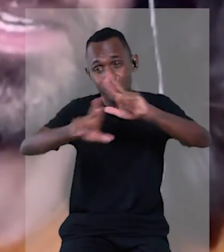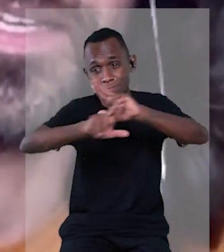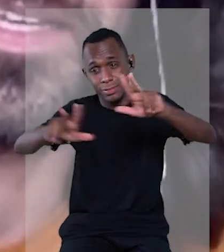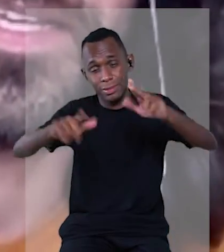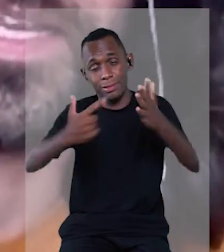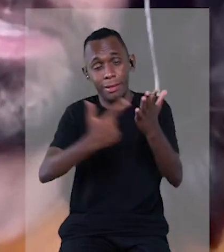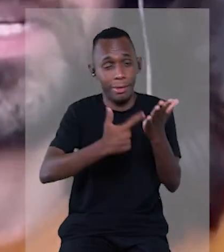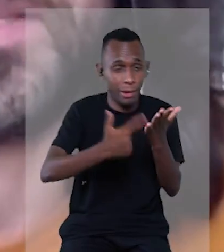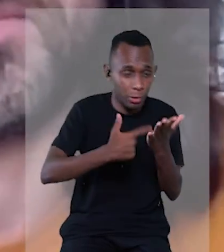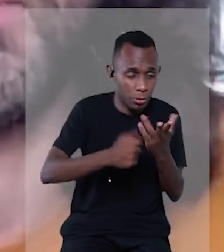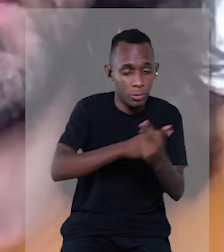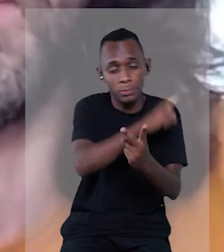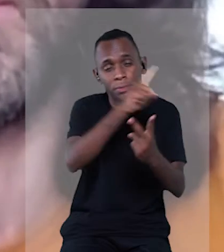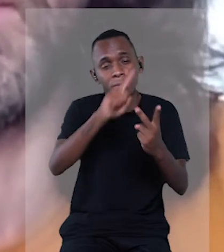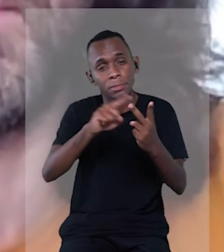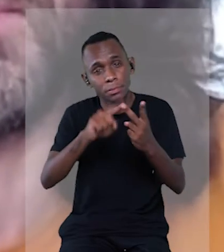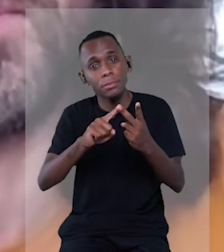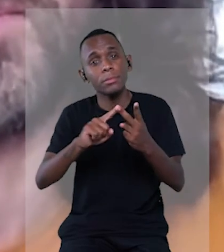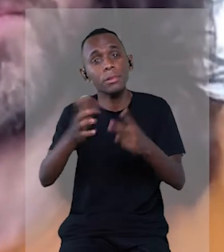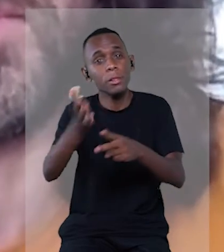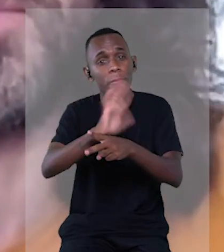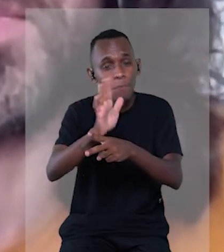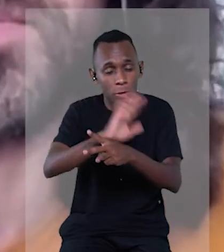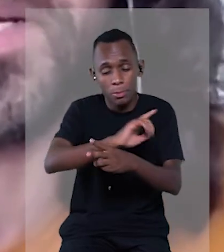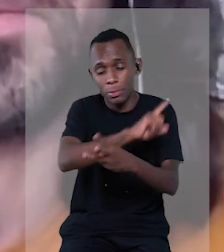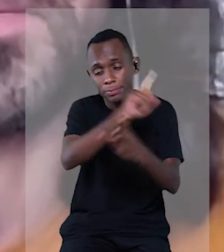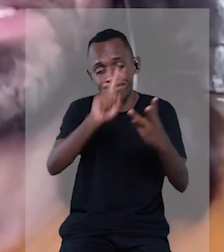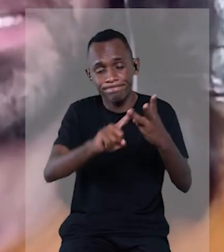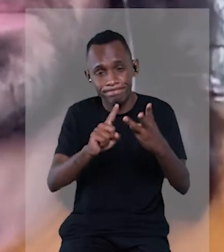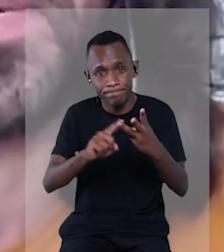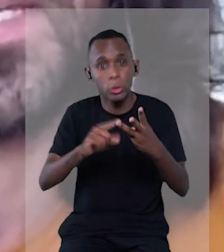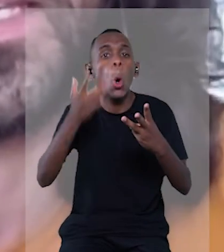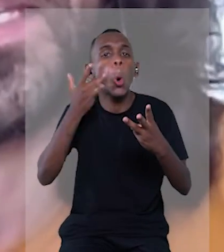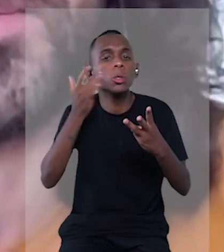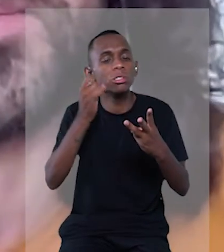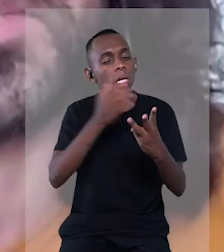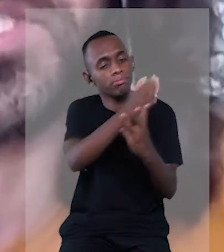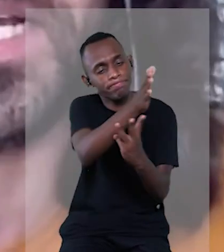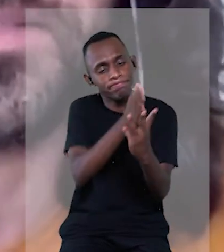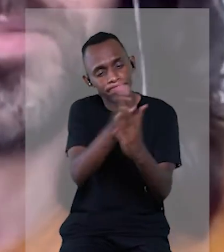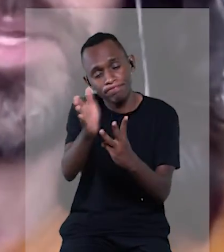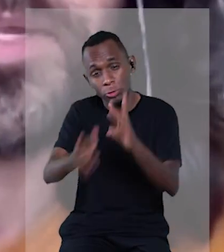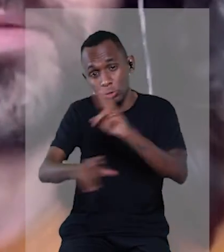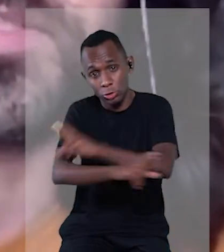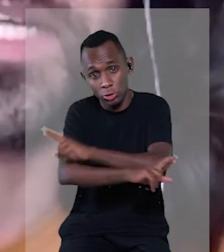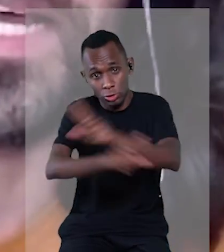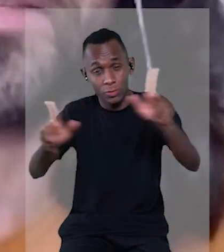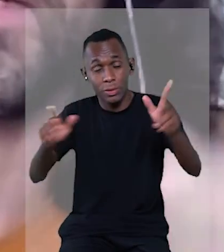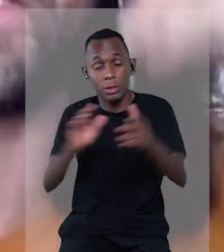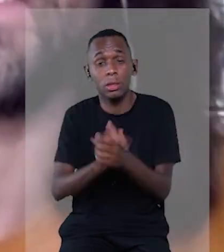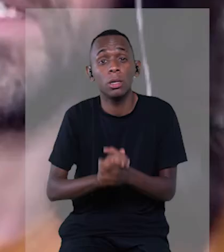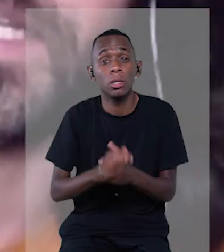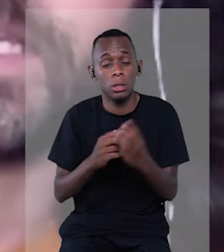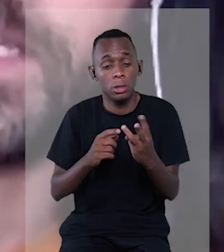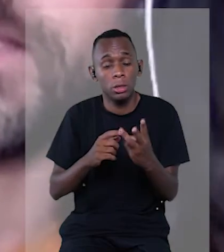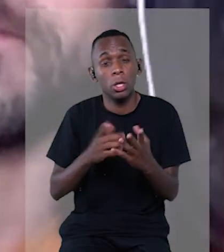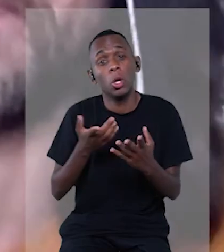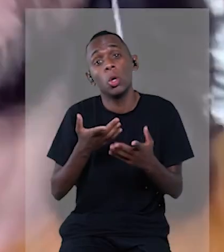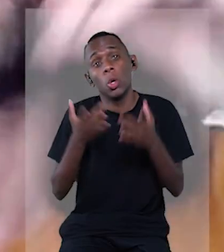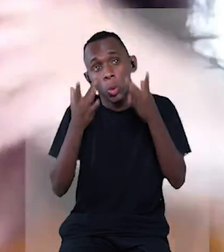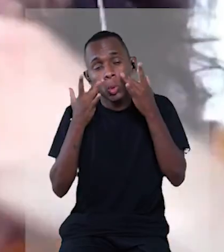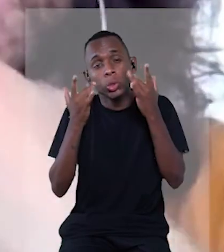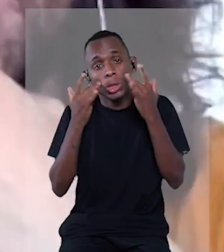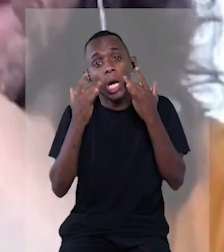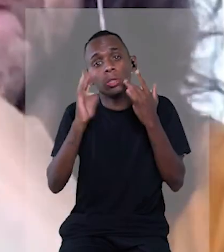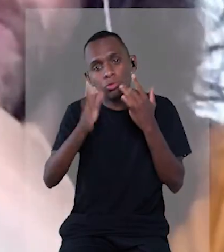né? A literatura, o audiovisual, né? O cinema e o teatro. No teatro, a gente